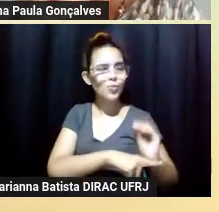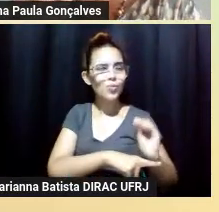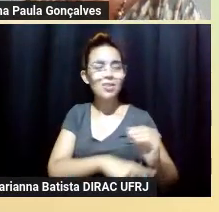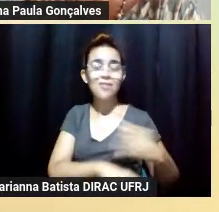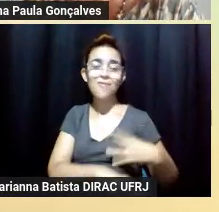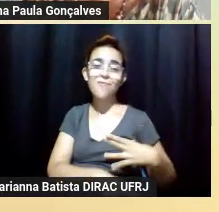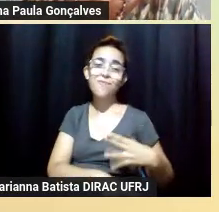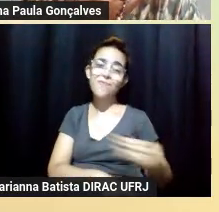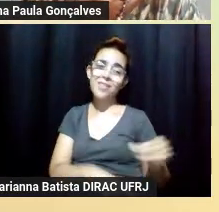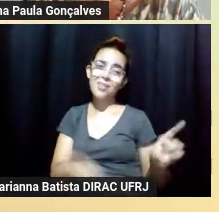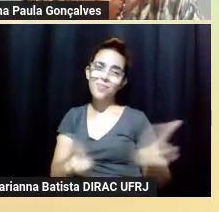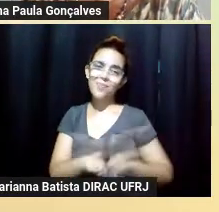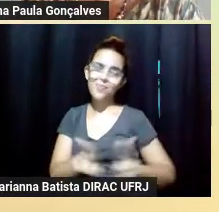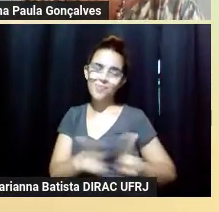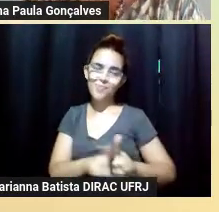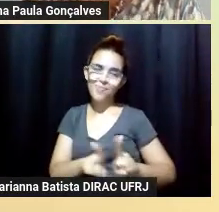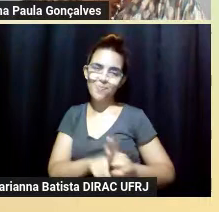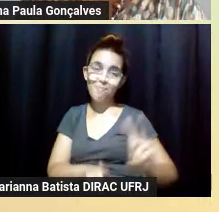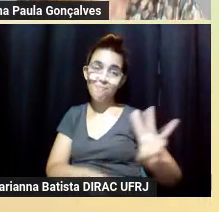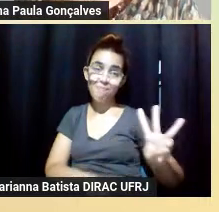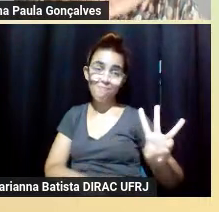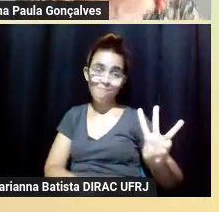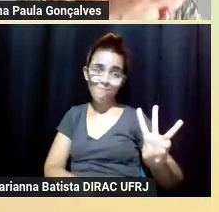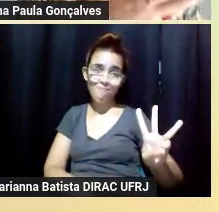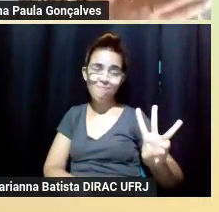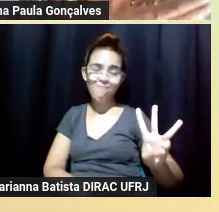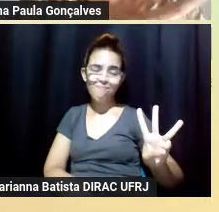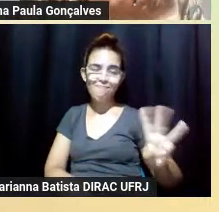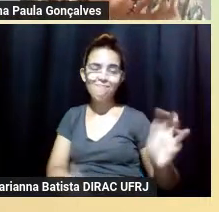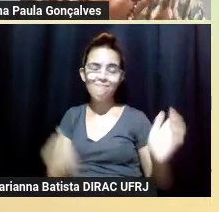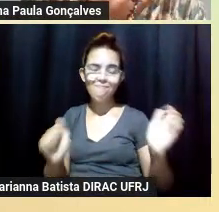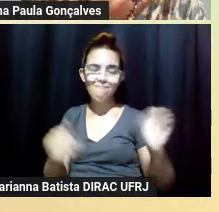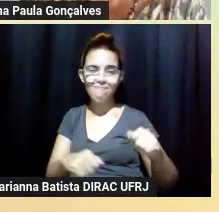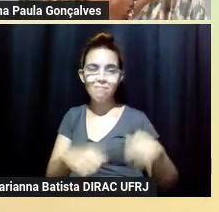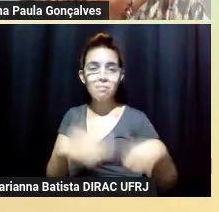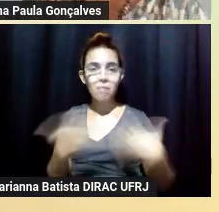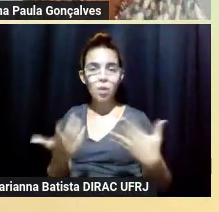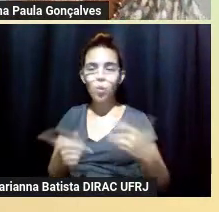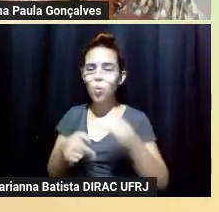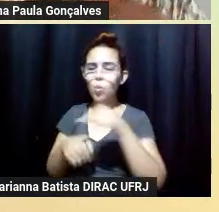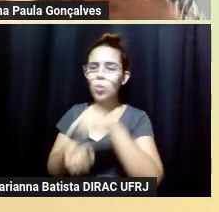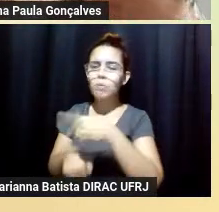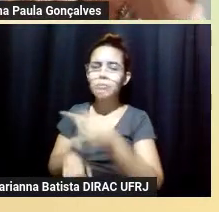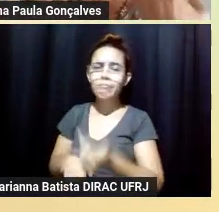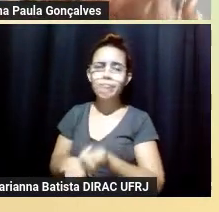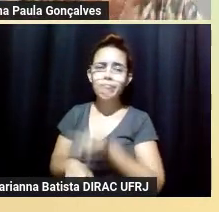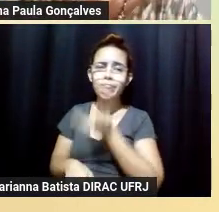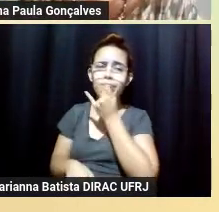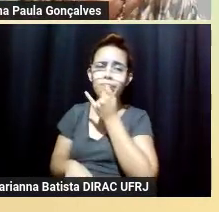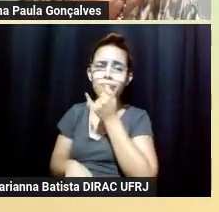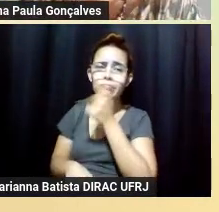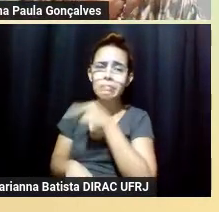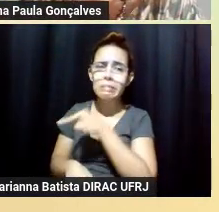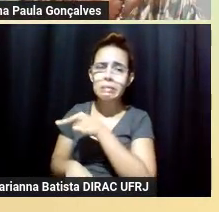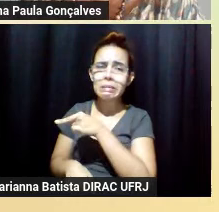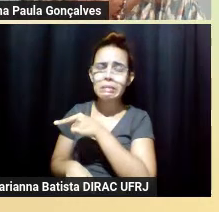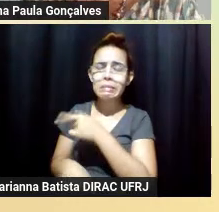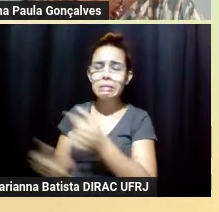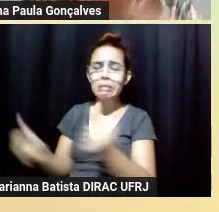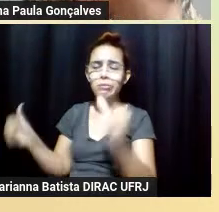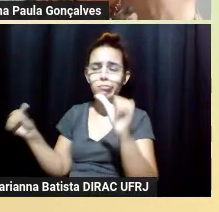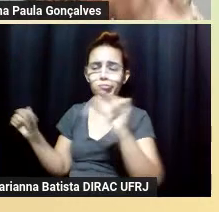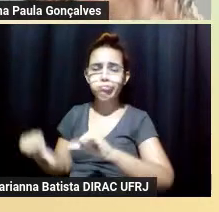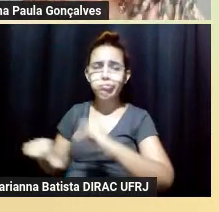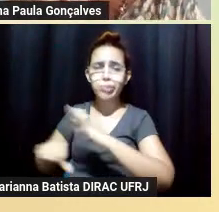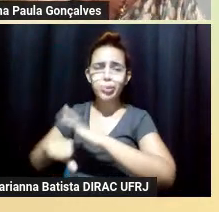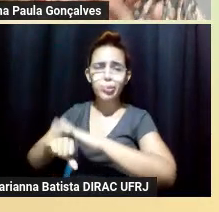tinha uma carga horária imensa, né? Com essa situação do meu pai, eu começo a repensar o meu sentido de vida, né? A